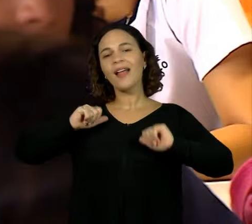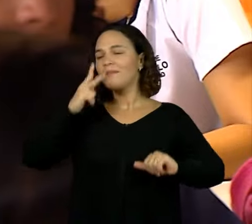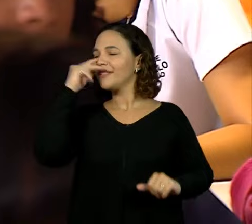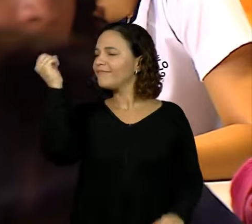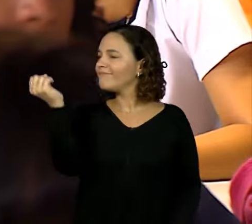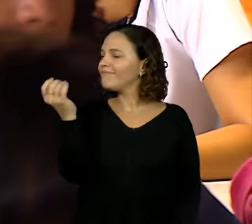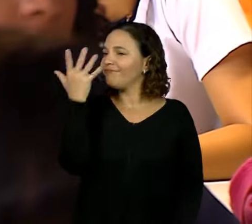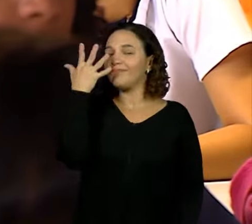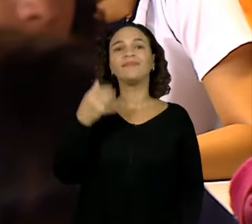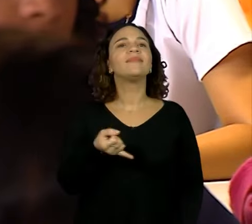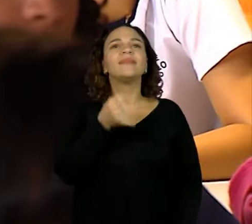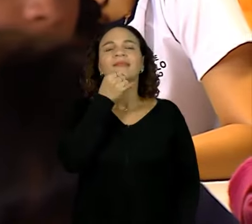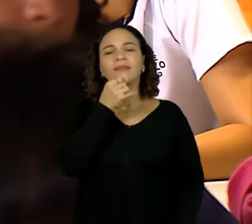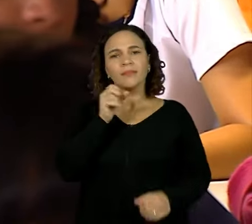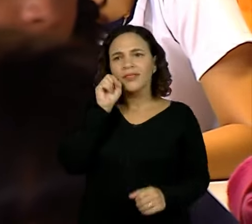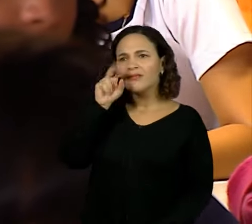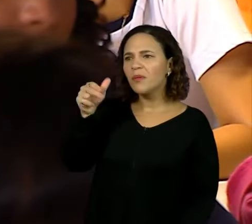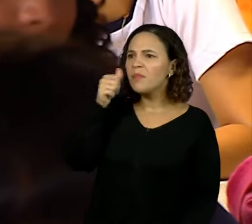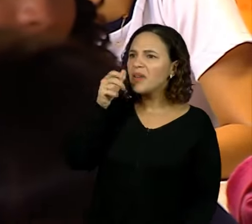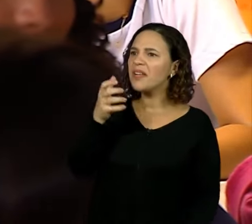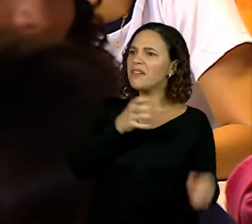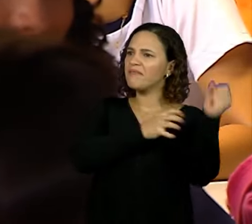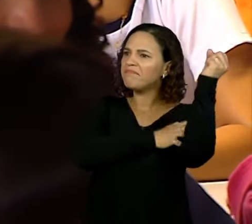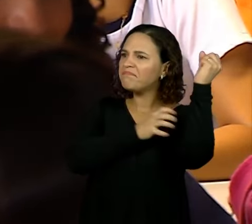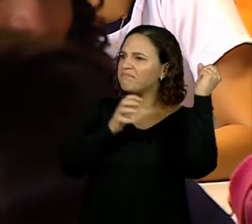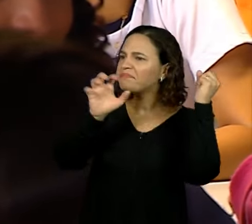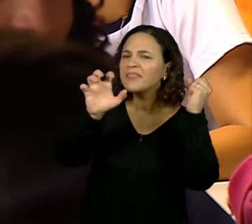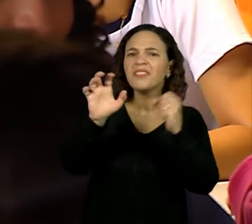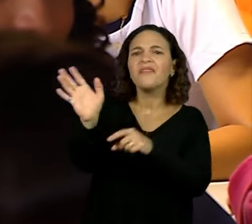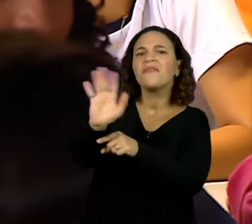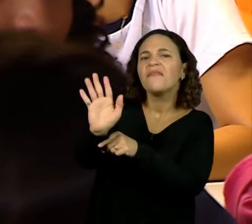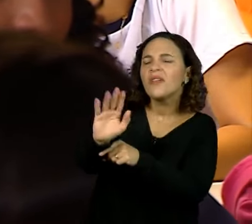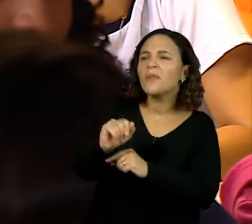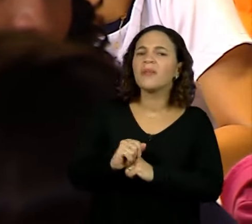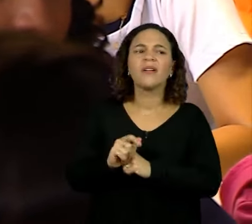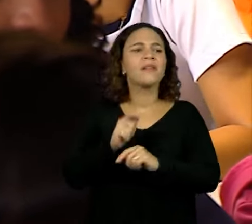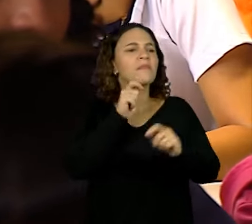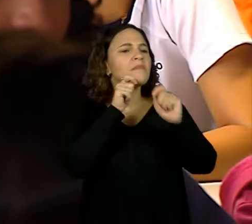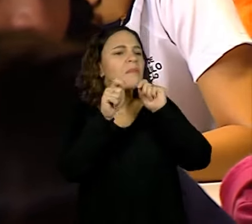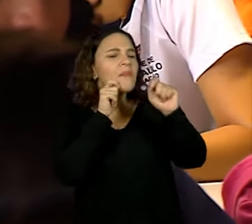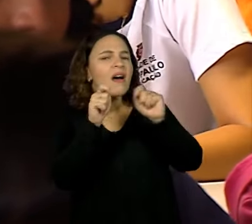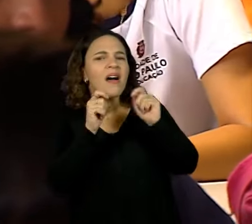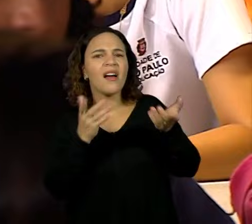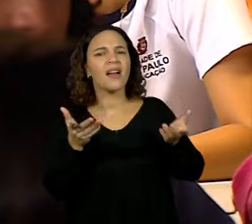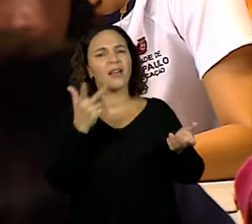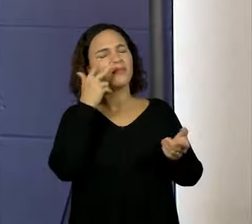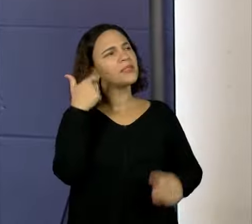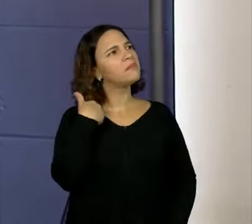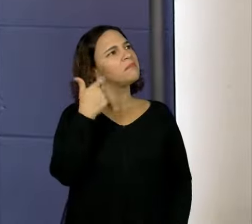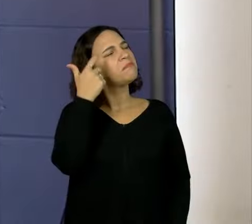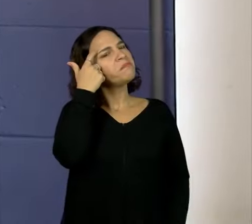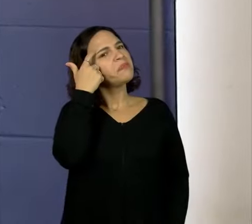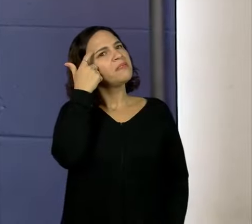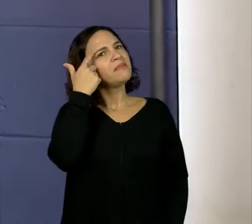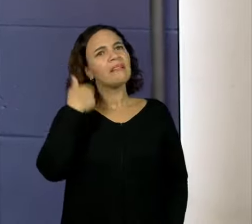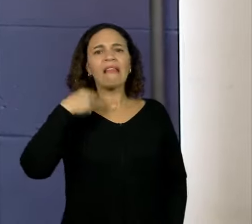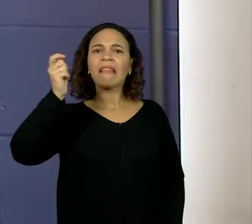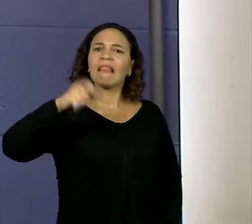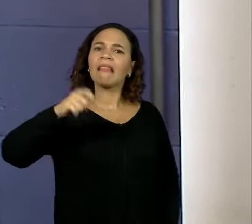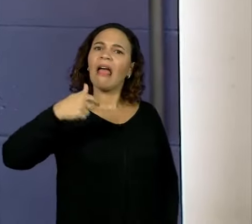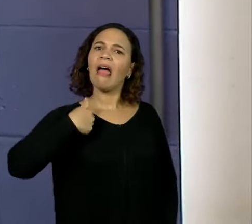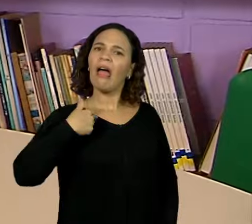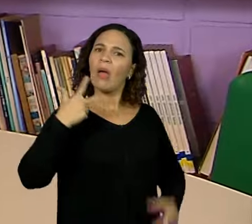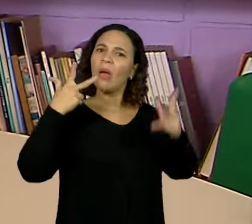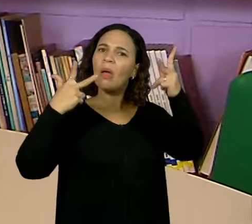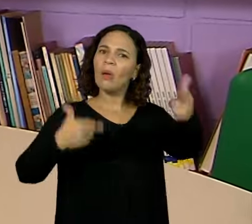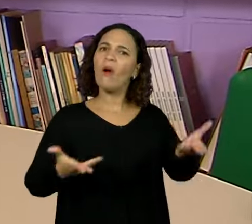Por exemplo, você vê uma mulher empoderada num filme ou numa entrevista, você pensa, meu Deus, podia ser eu, pode ser